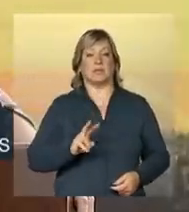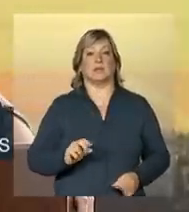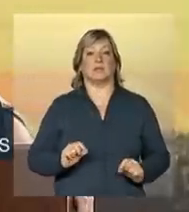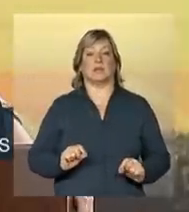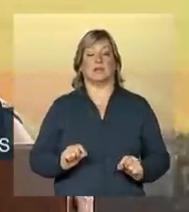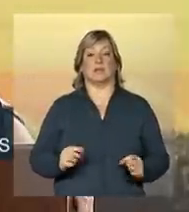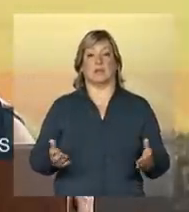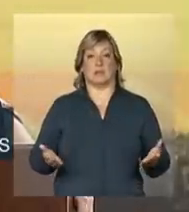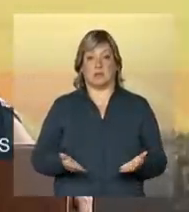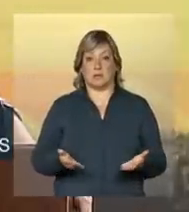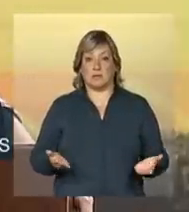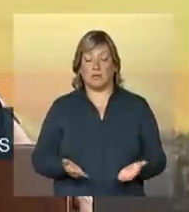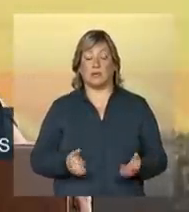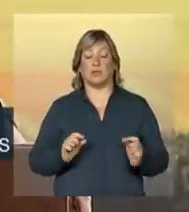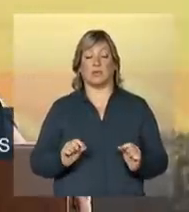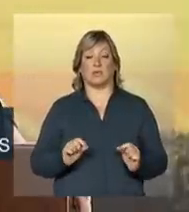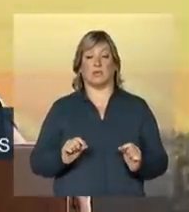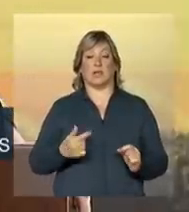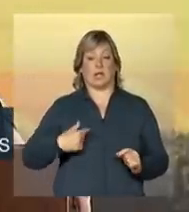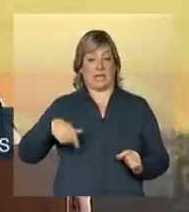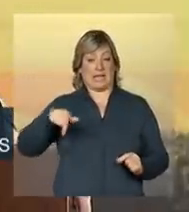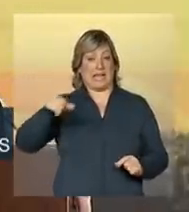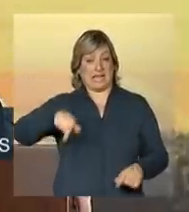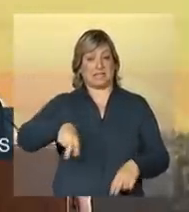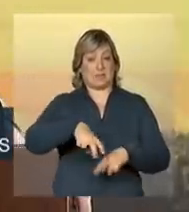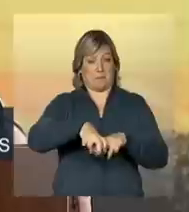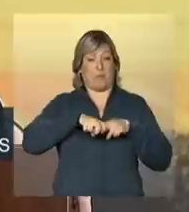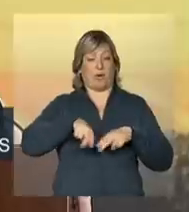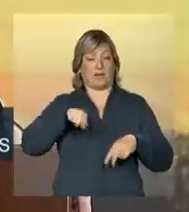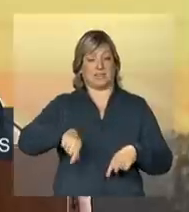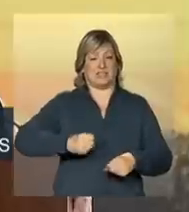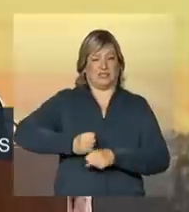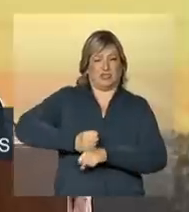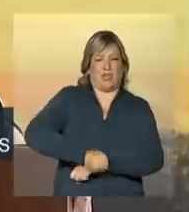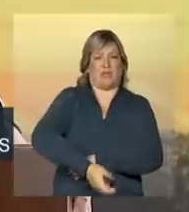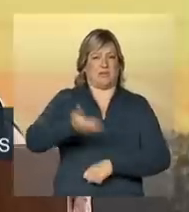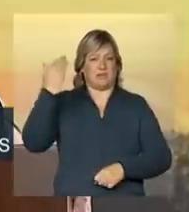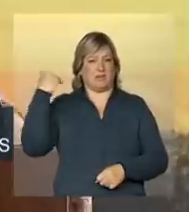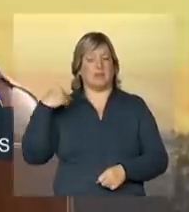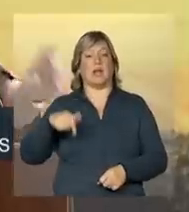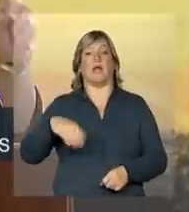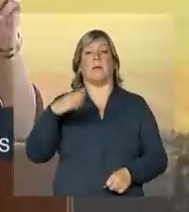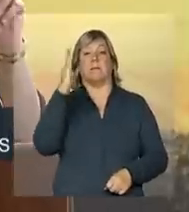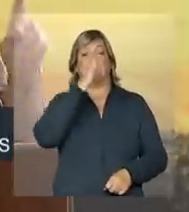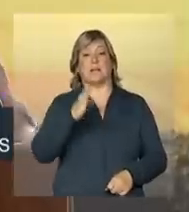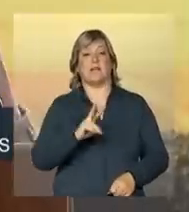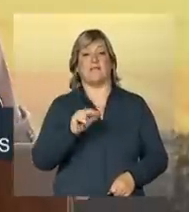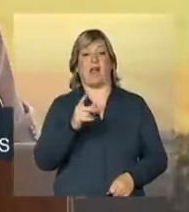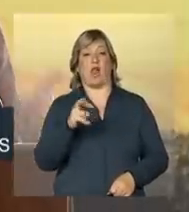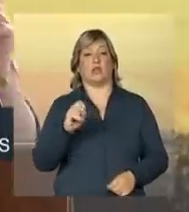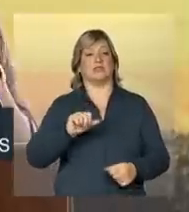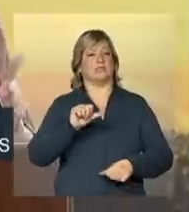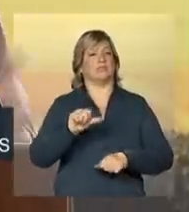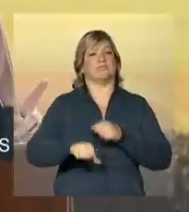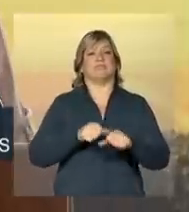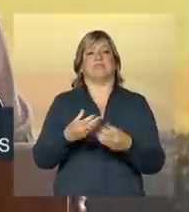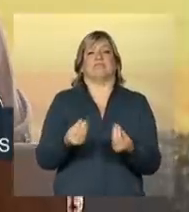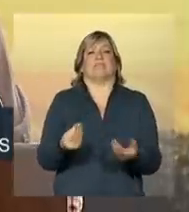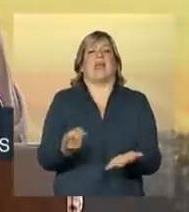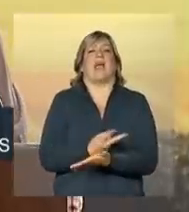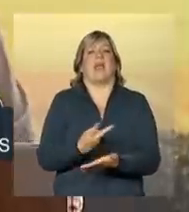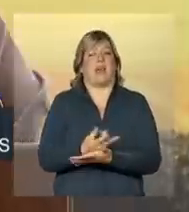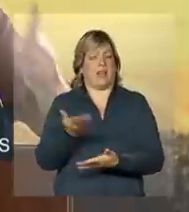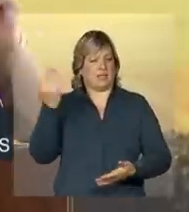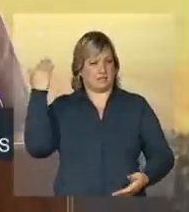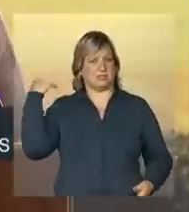distorceu Vários valores de nosso país como por exemplo como por